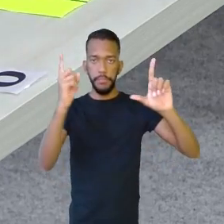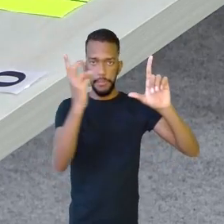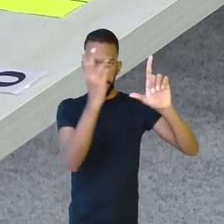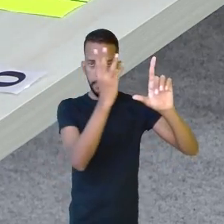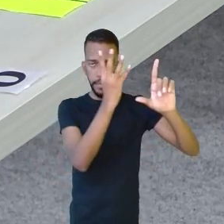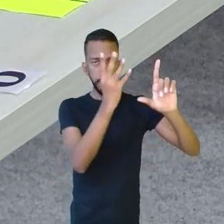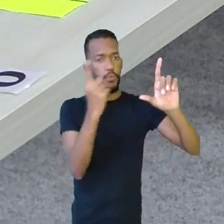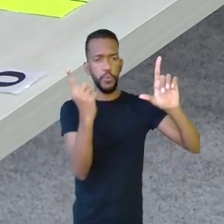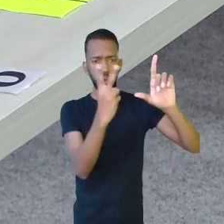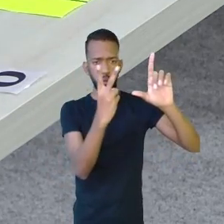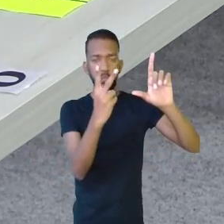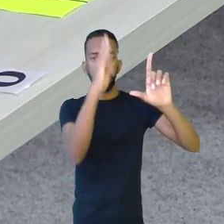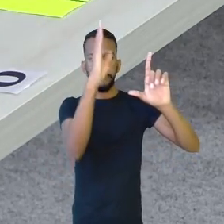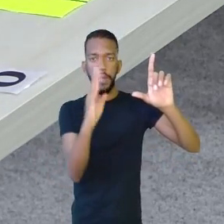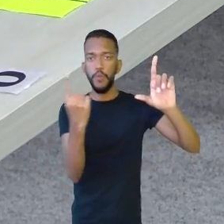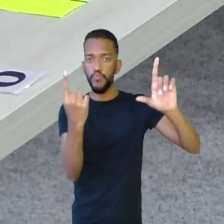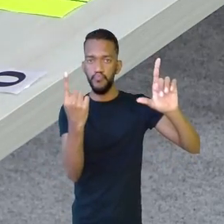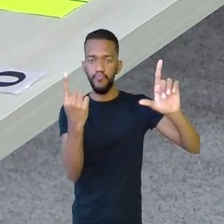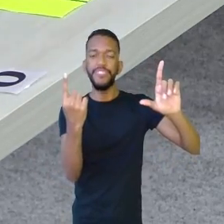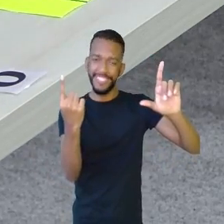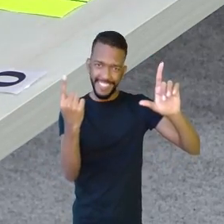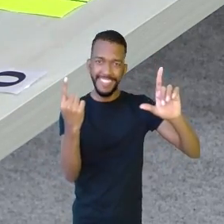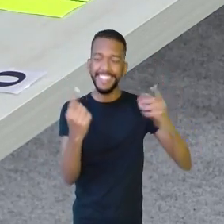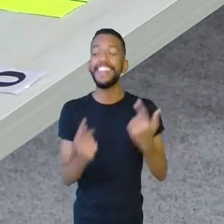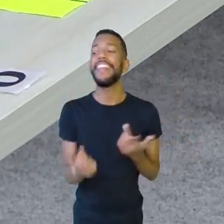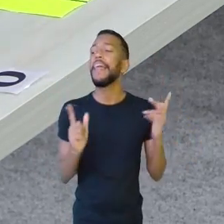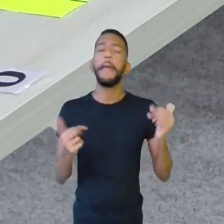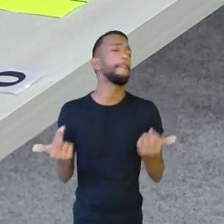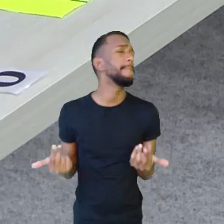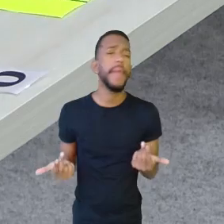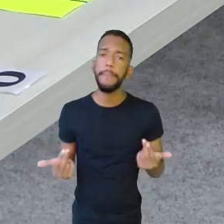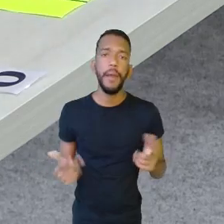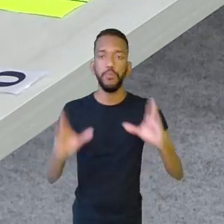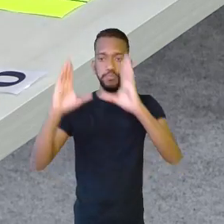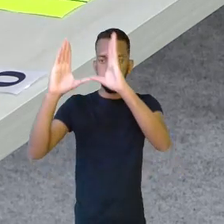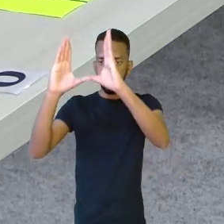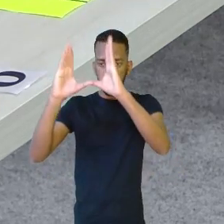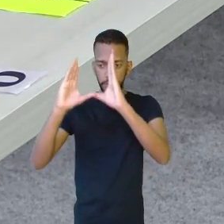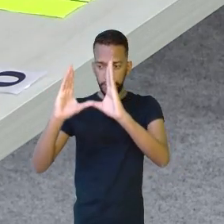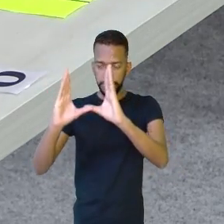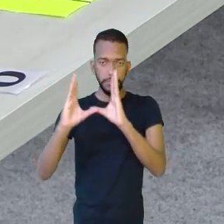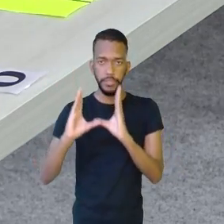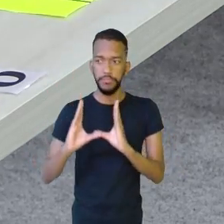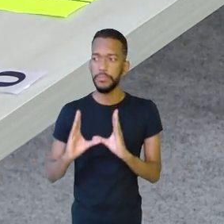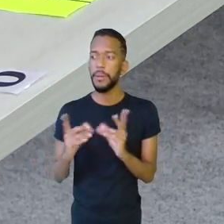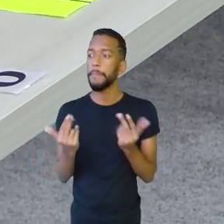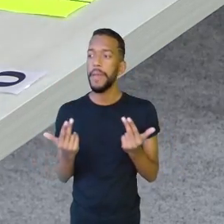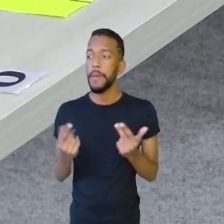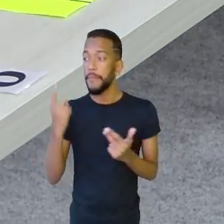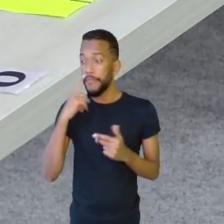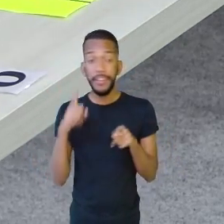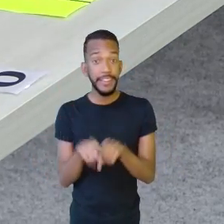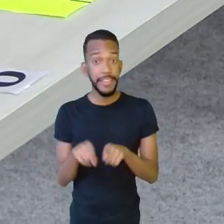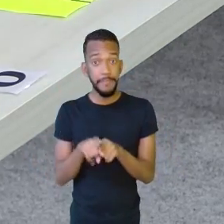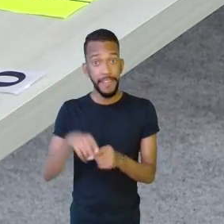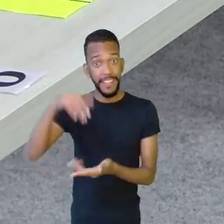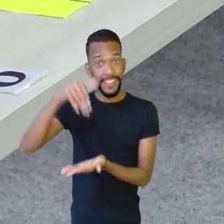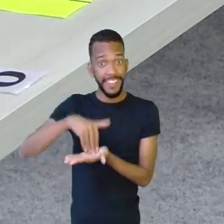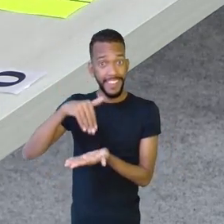seja, está representando a mesma quantidade. Aqui também, olha só,